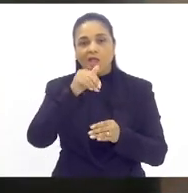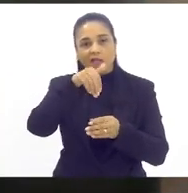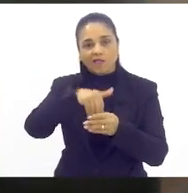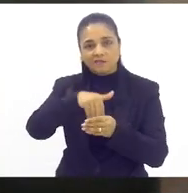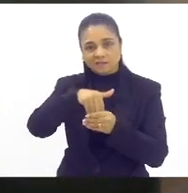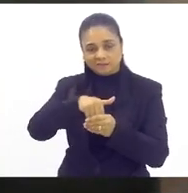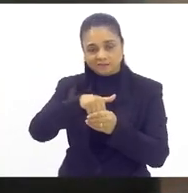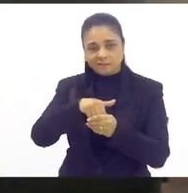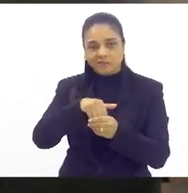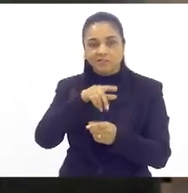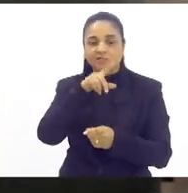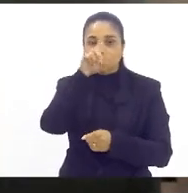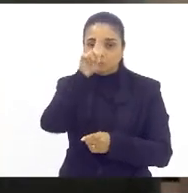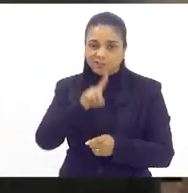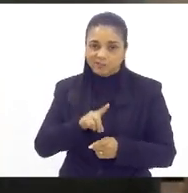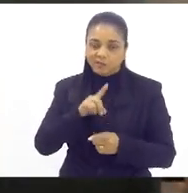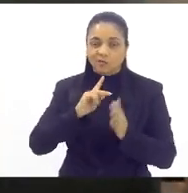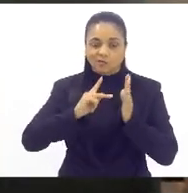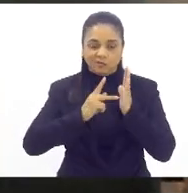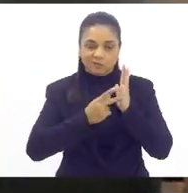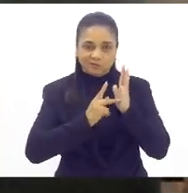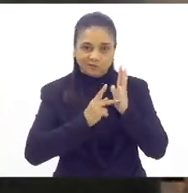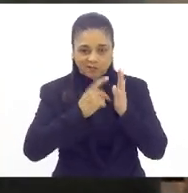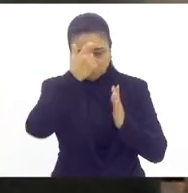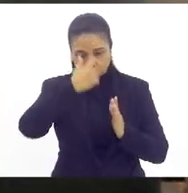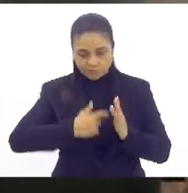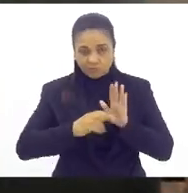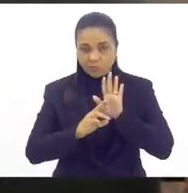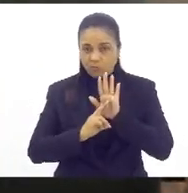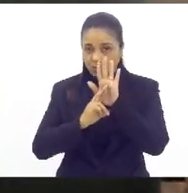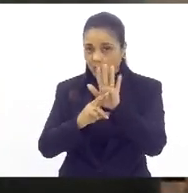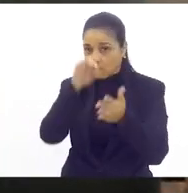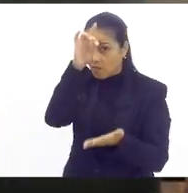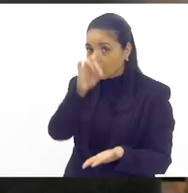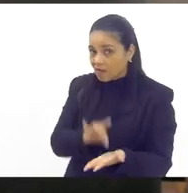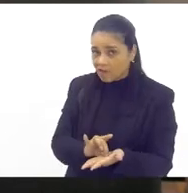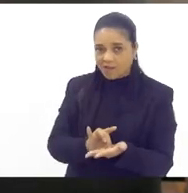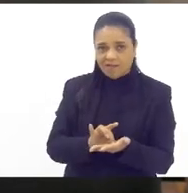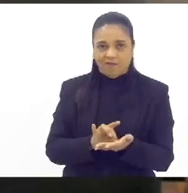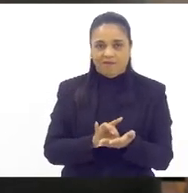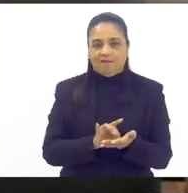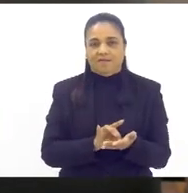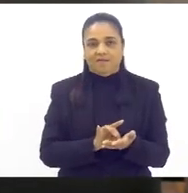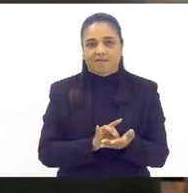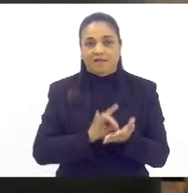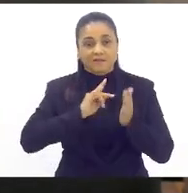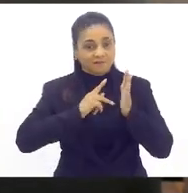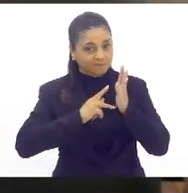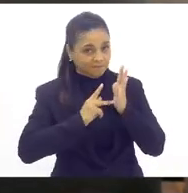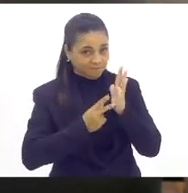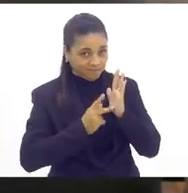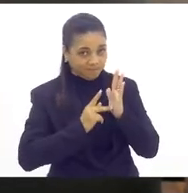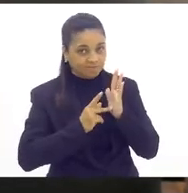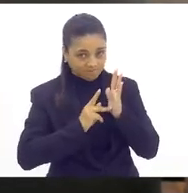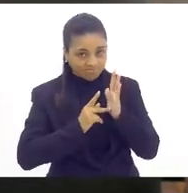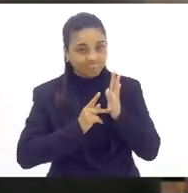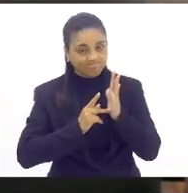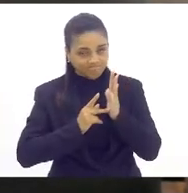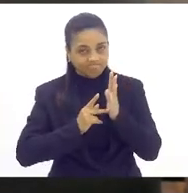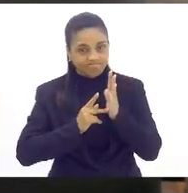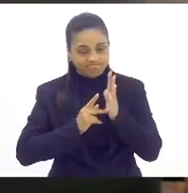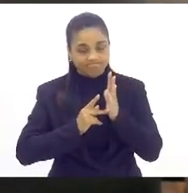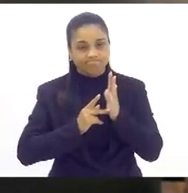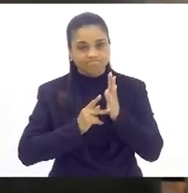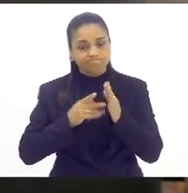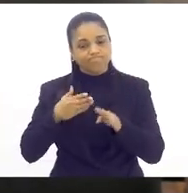sindicato que aqui está que é o legítimo representante dessa categoria E esse sindicato sim se fez